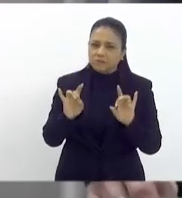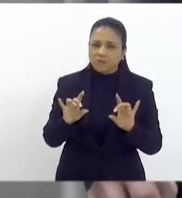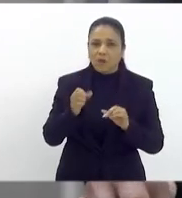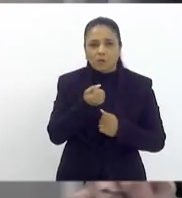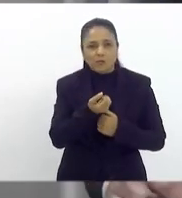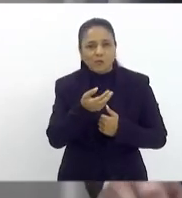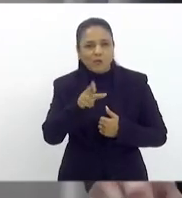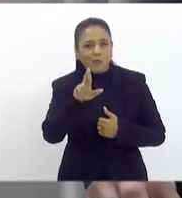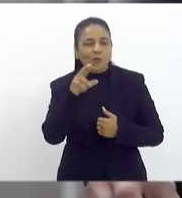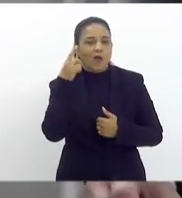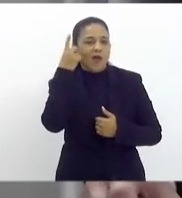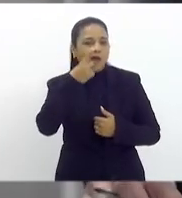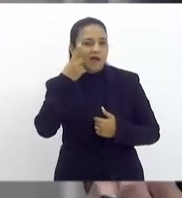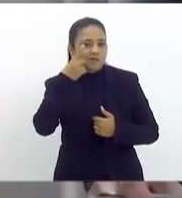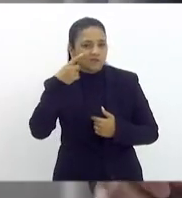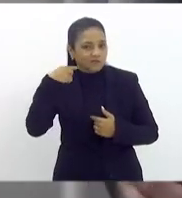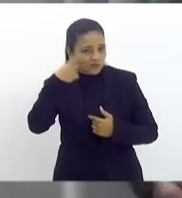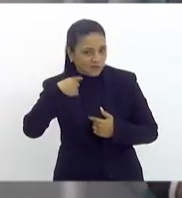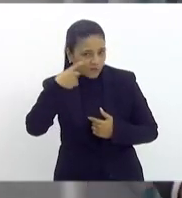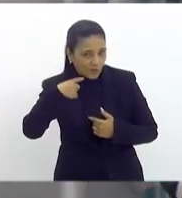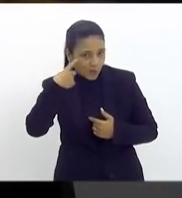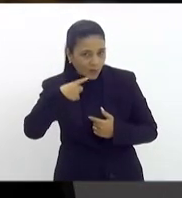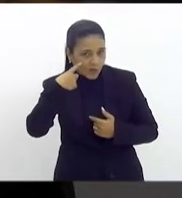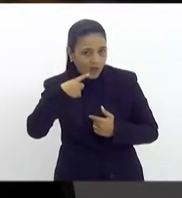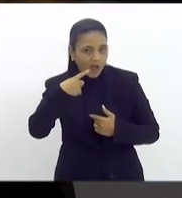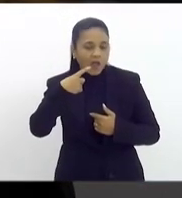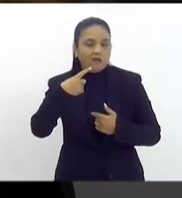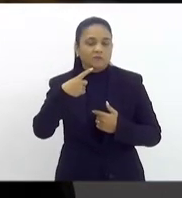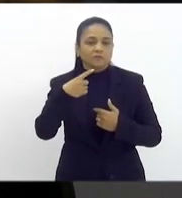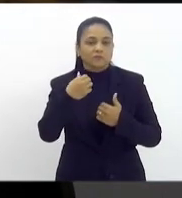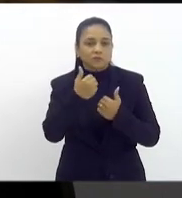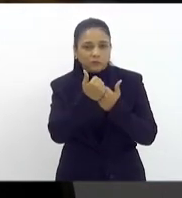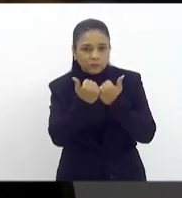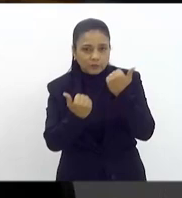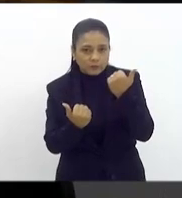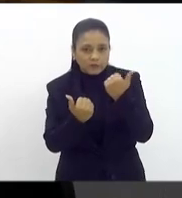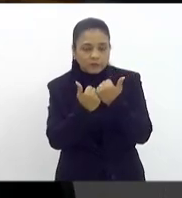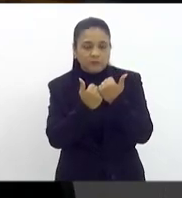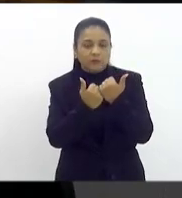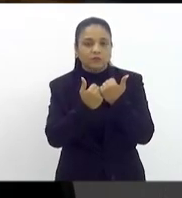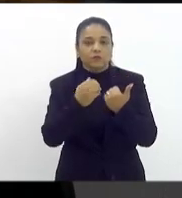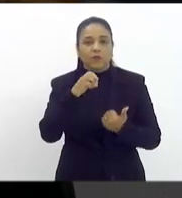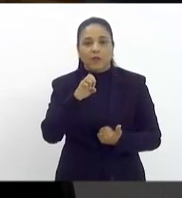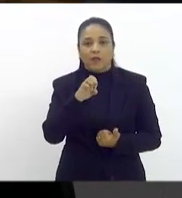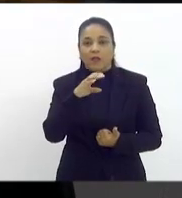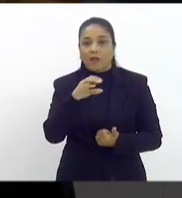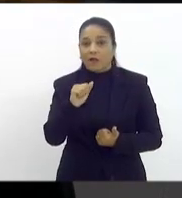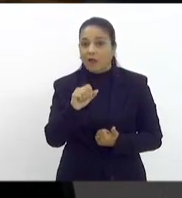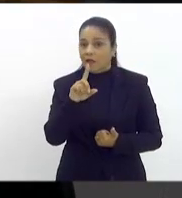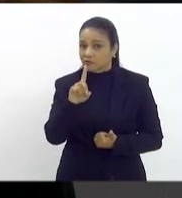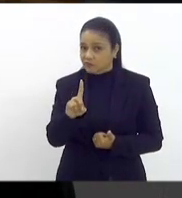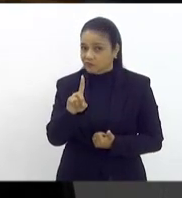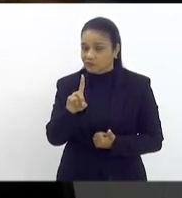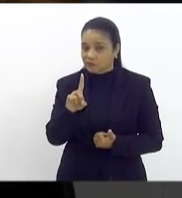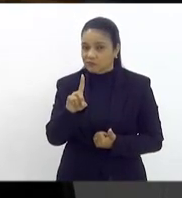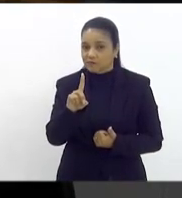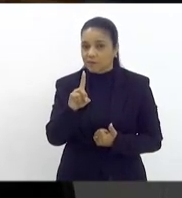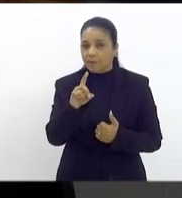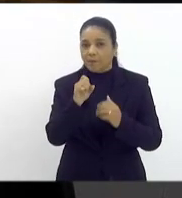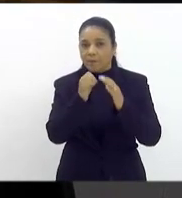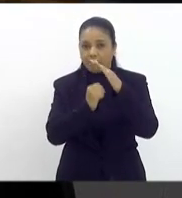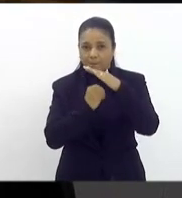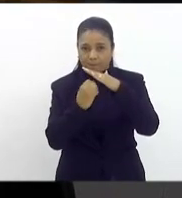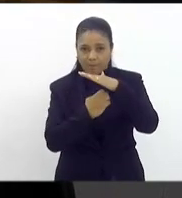doutor advogado, ao presidente a superintendente, perdão, do ECAD, haja vista